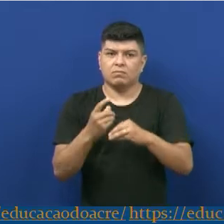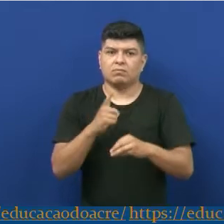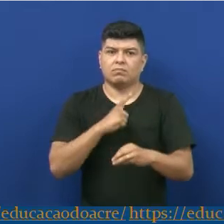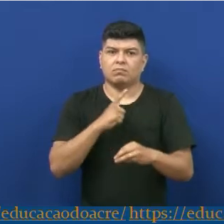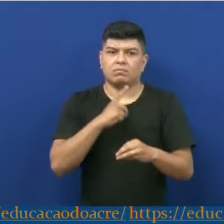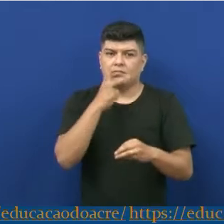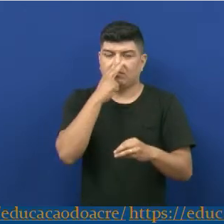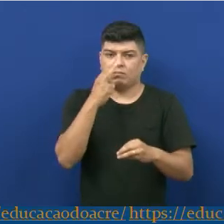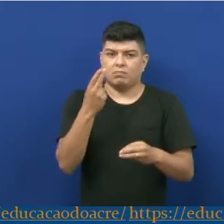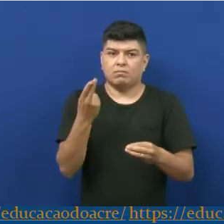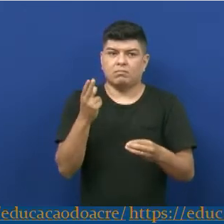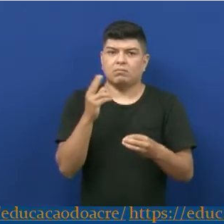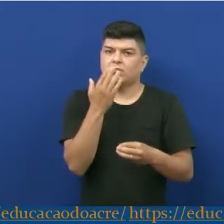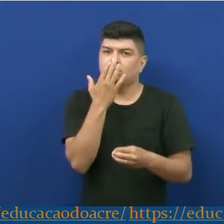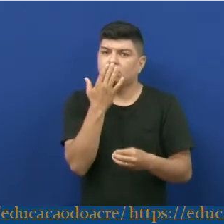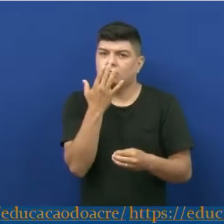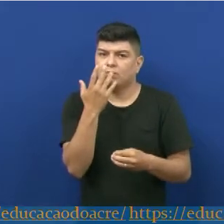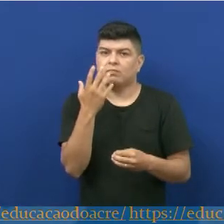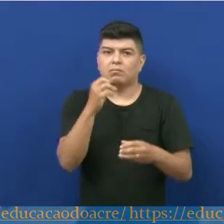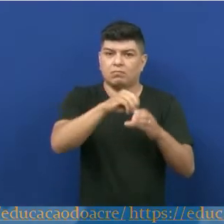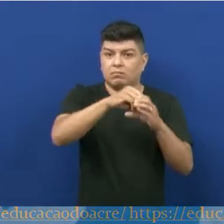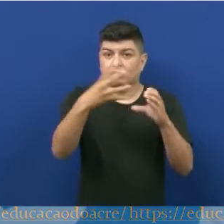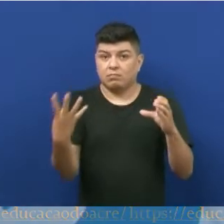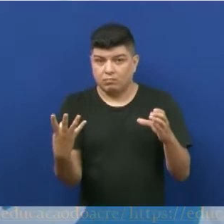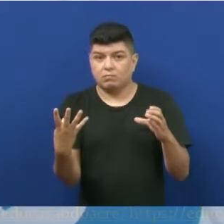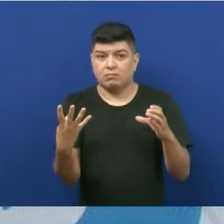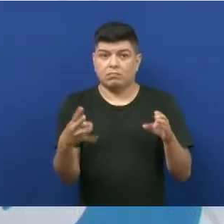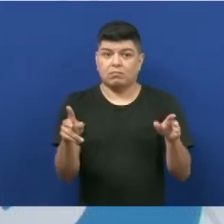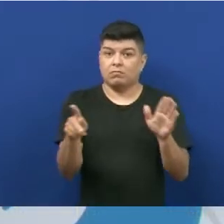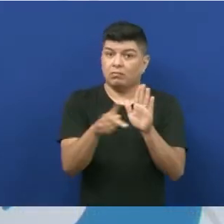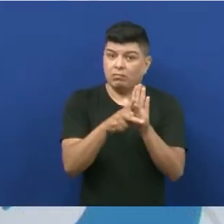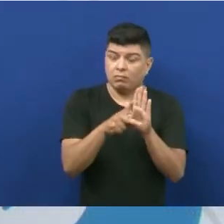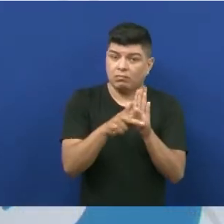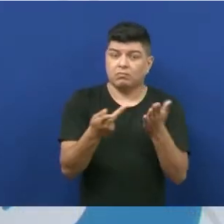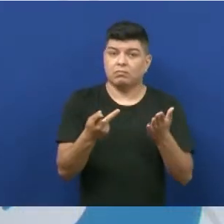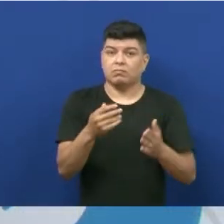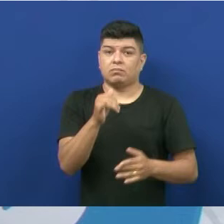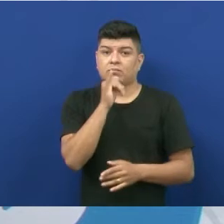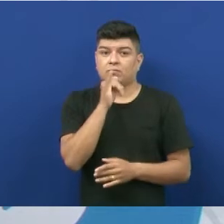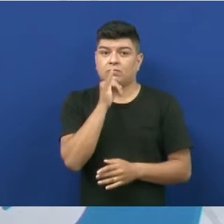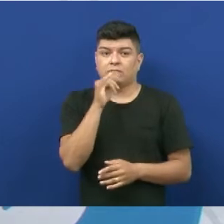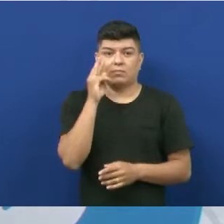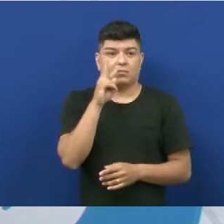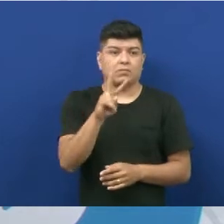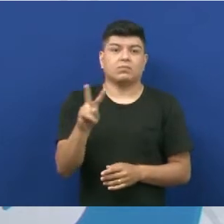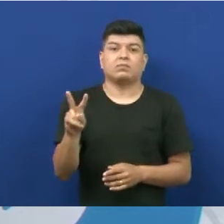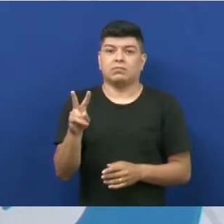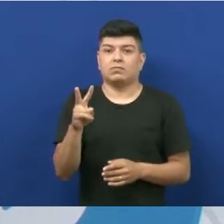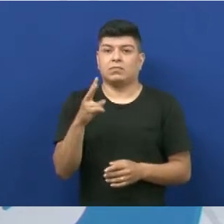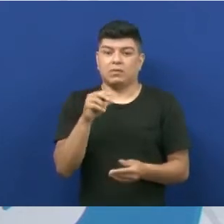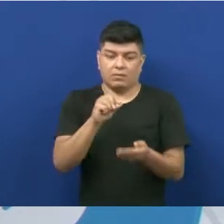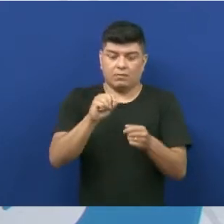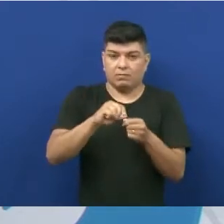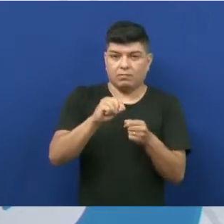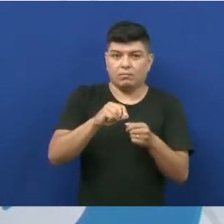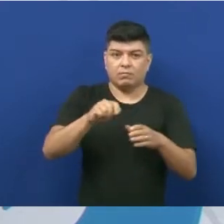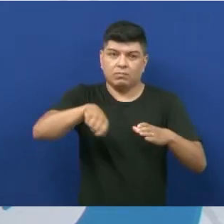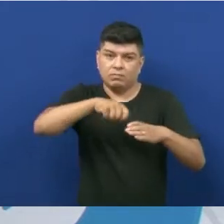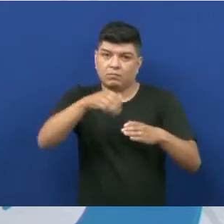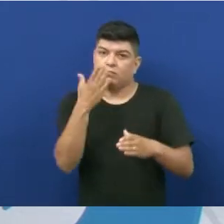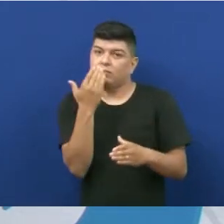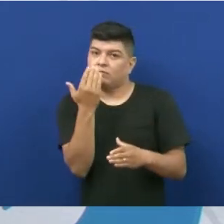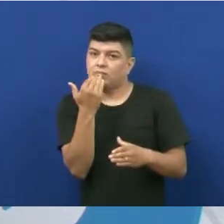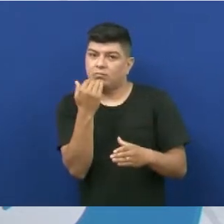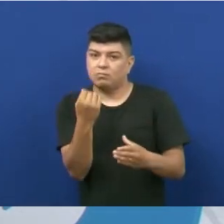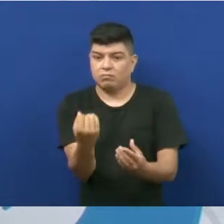tendem a emitir uma cor característica delas. Você pode ver, por exemplo, que quando você vai fazer comida, que você liga